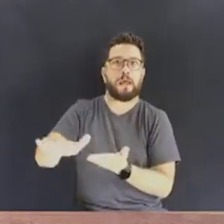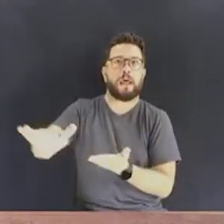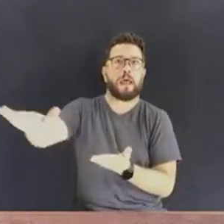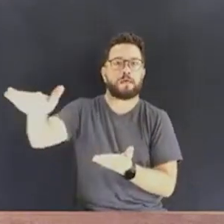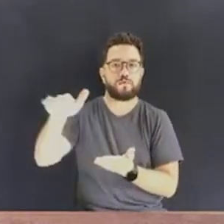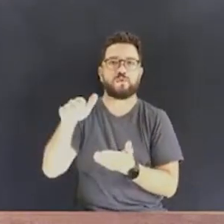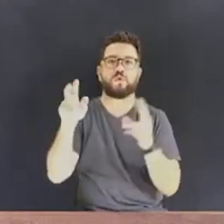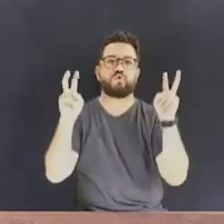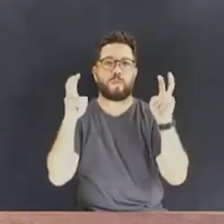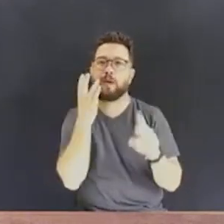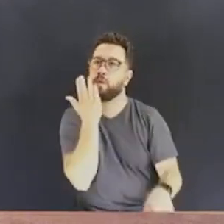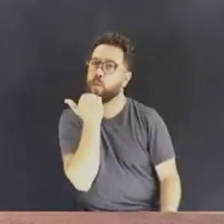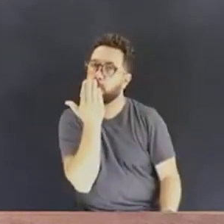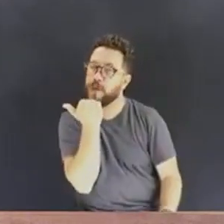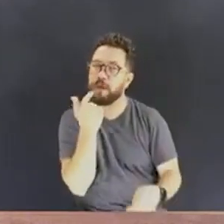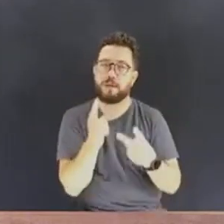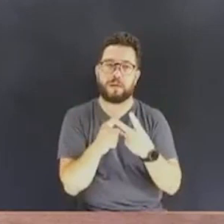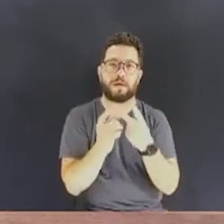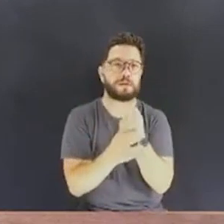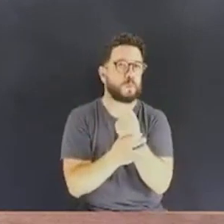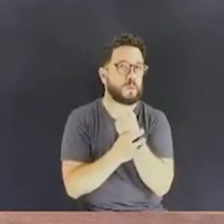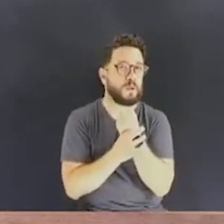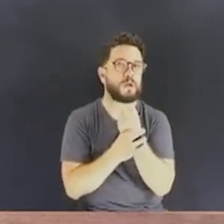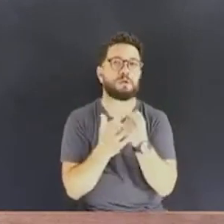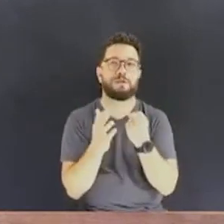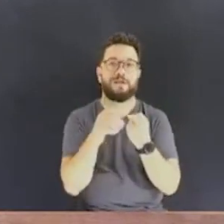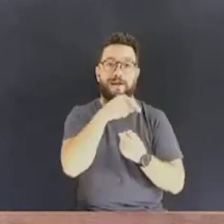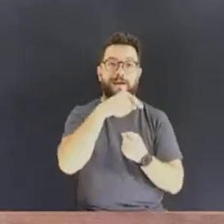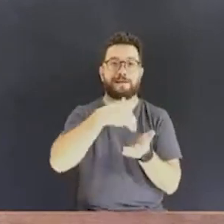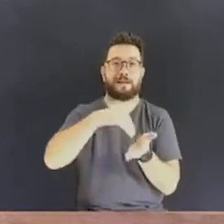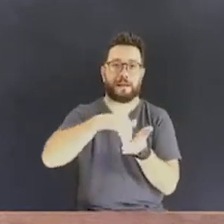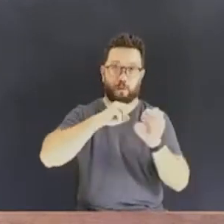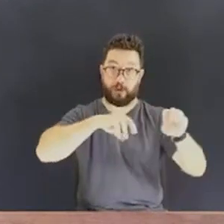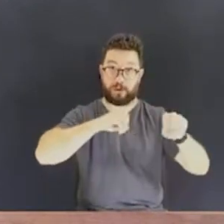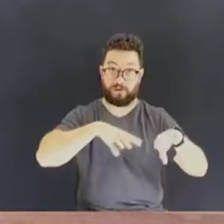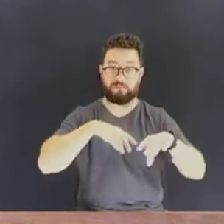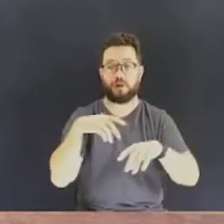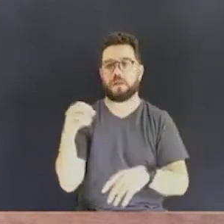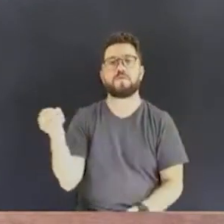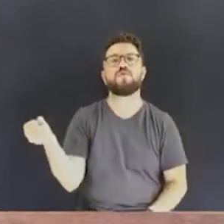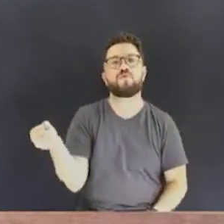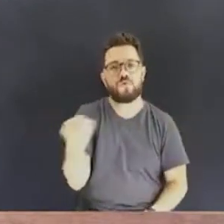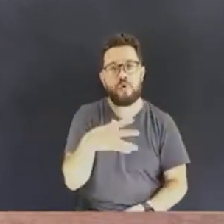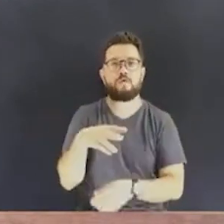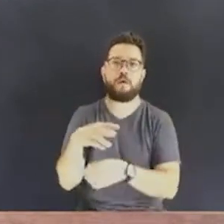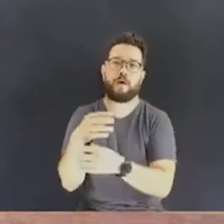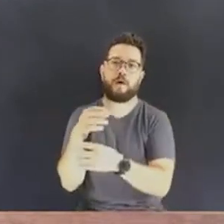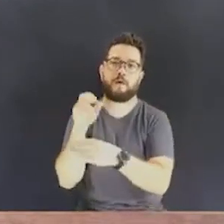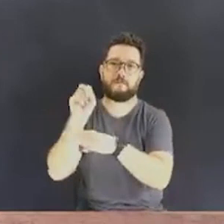alimentação, com segurança, coisa e tal, na Secretaria de Educação, por conta dessas novas vagas que serão